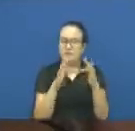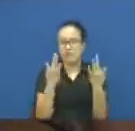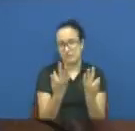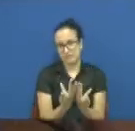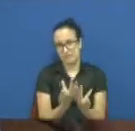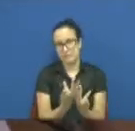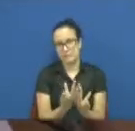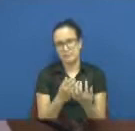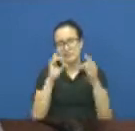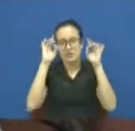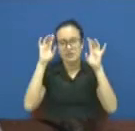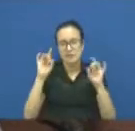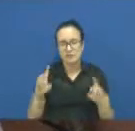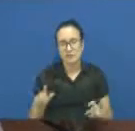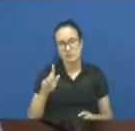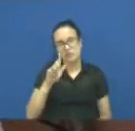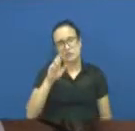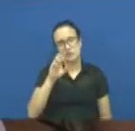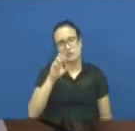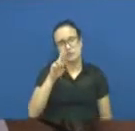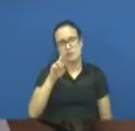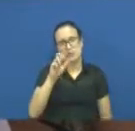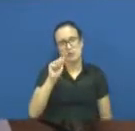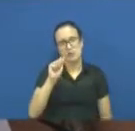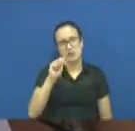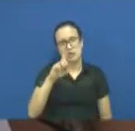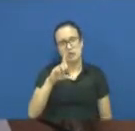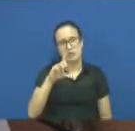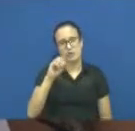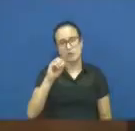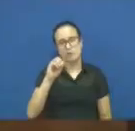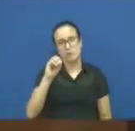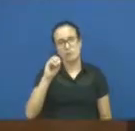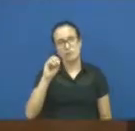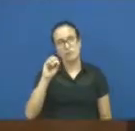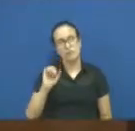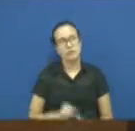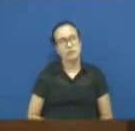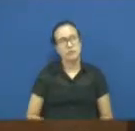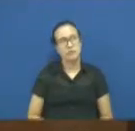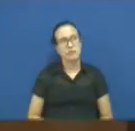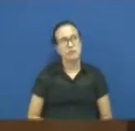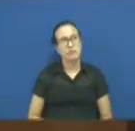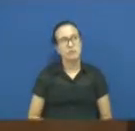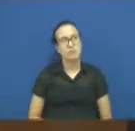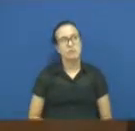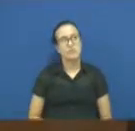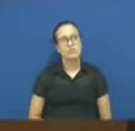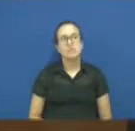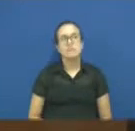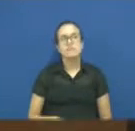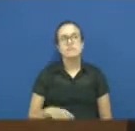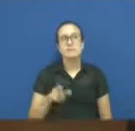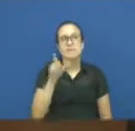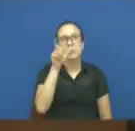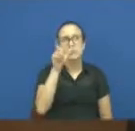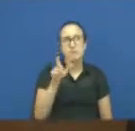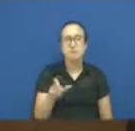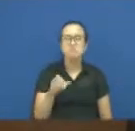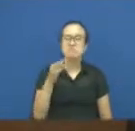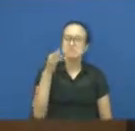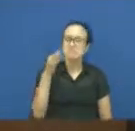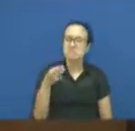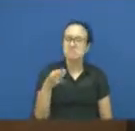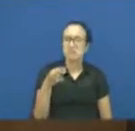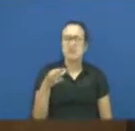Geraldo José Soares. É uma pessoa que, de fato, nós demorou até, eu acho que a